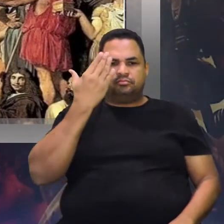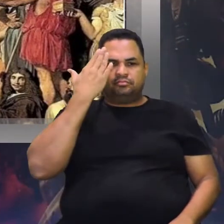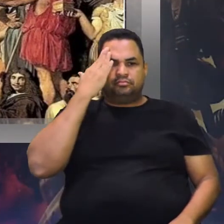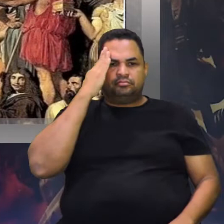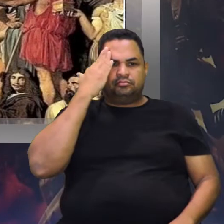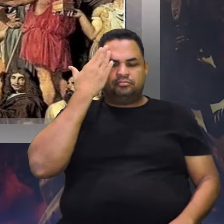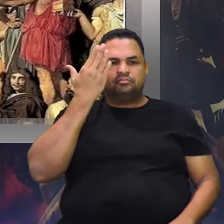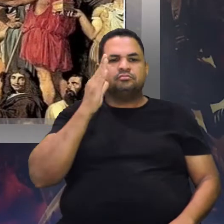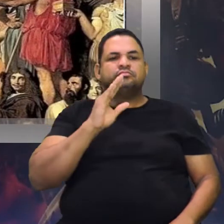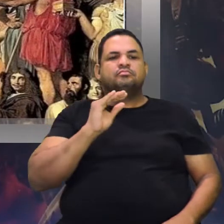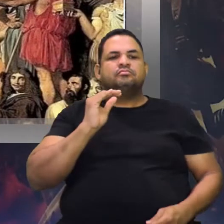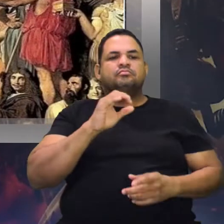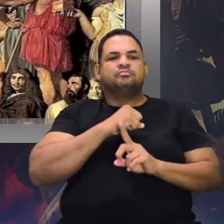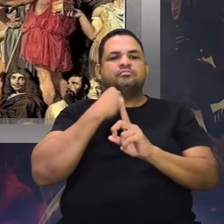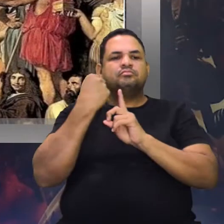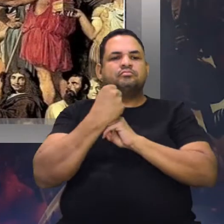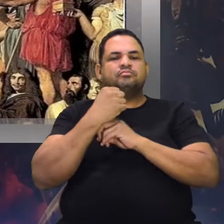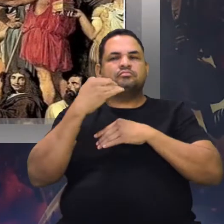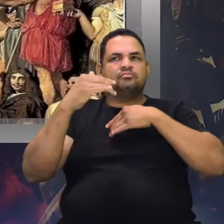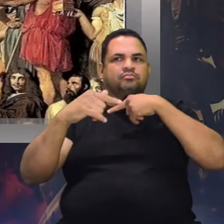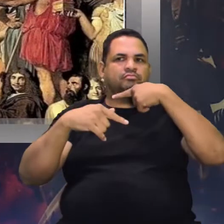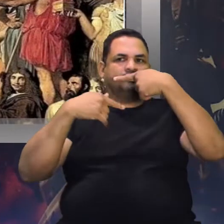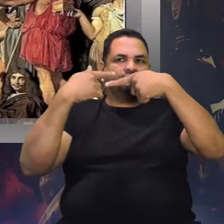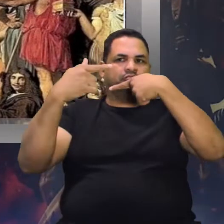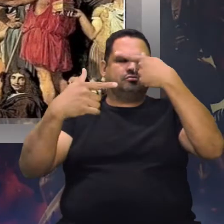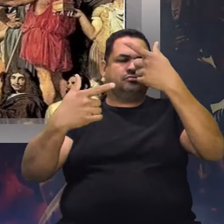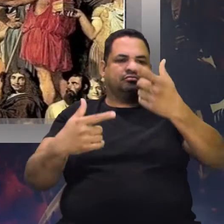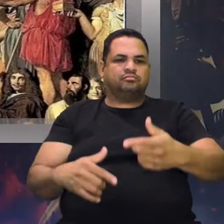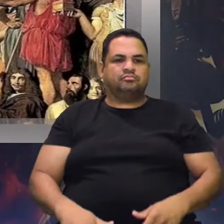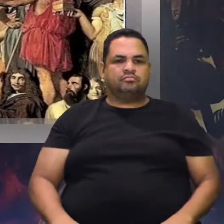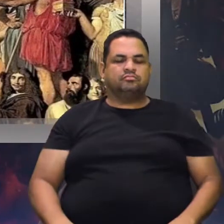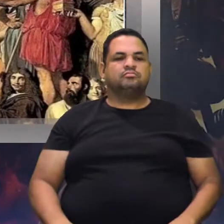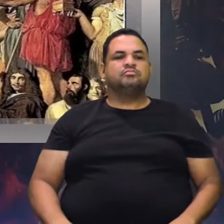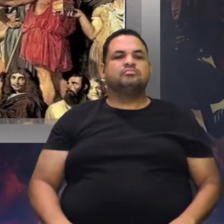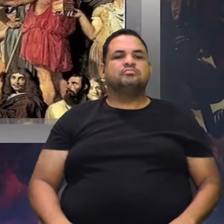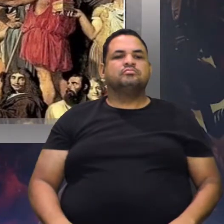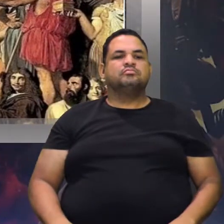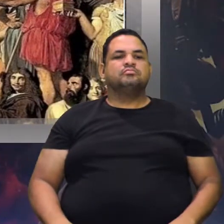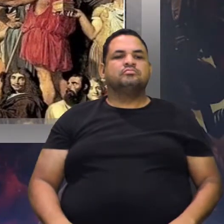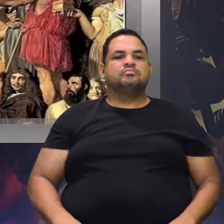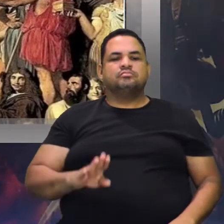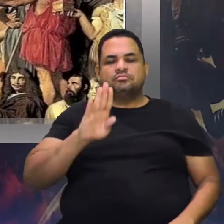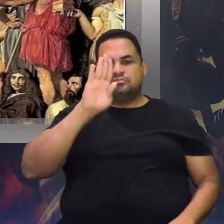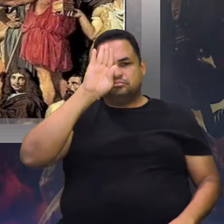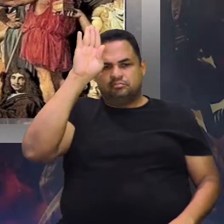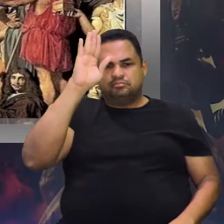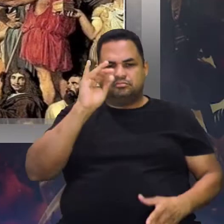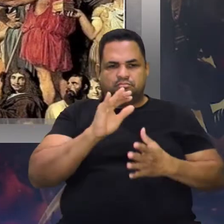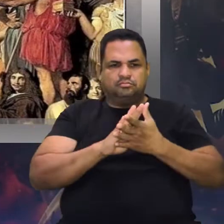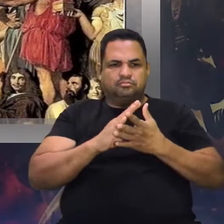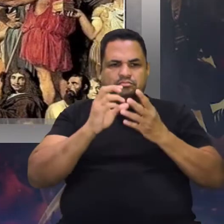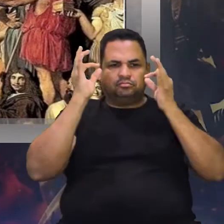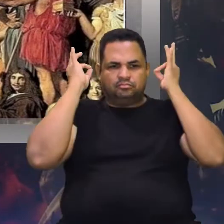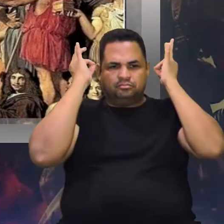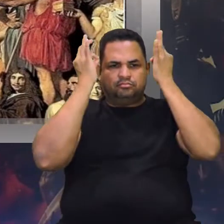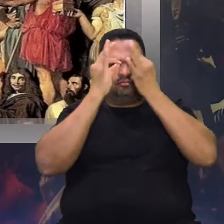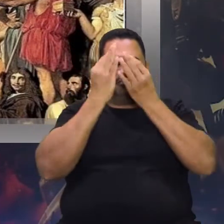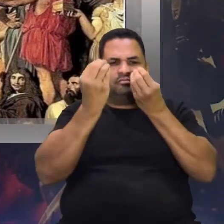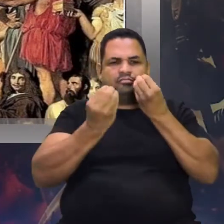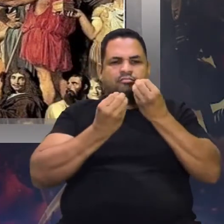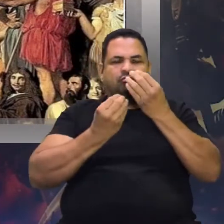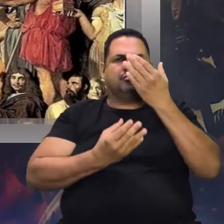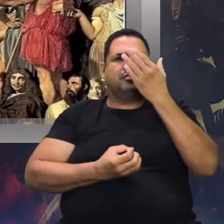a nossa sociedade posterior. Isso é fundamental. E essa Grécia, como ela se forma, como